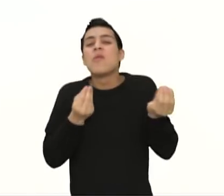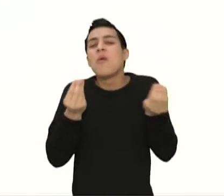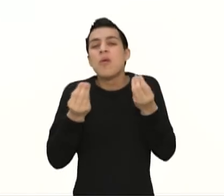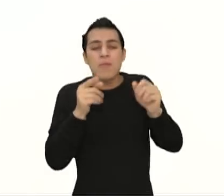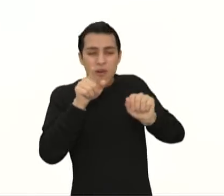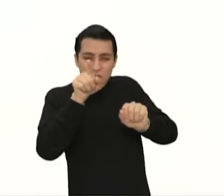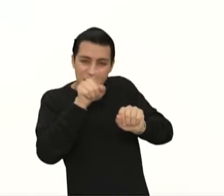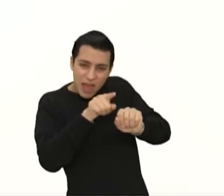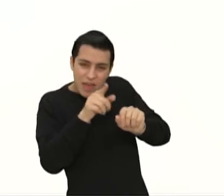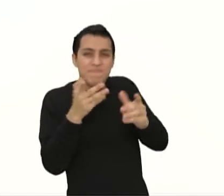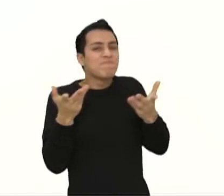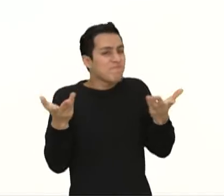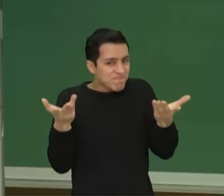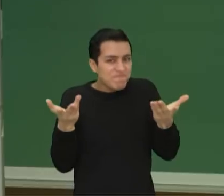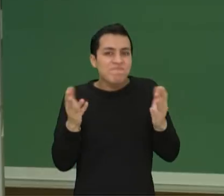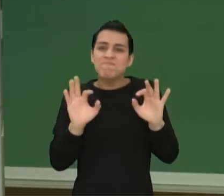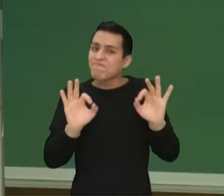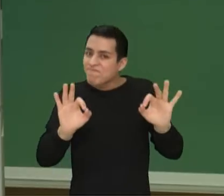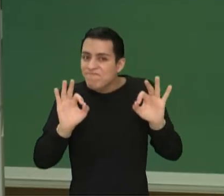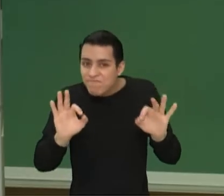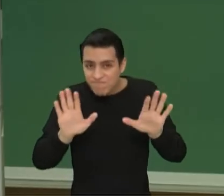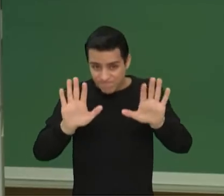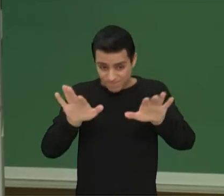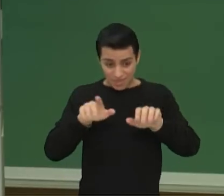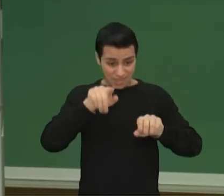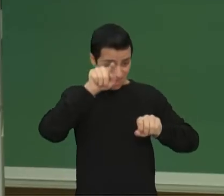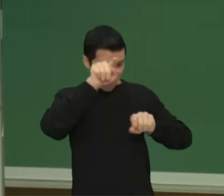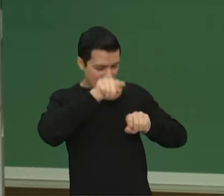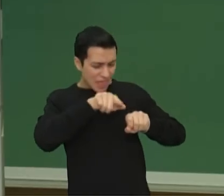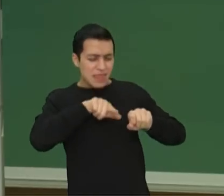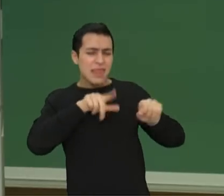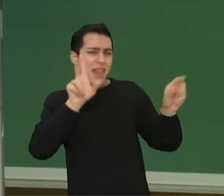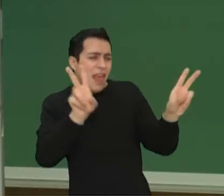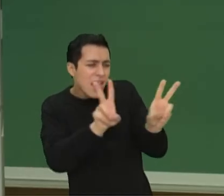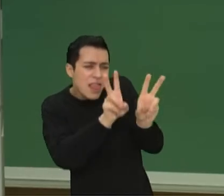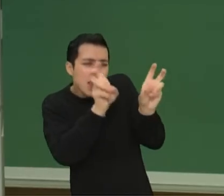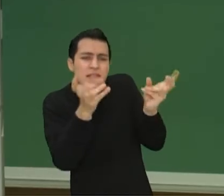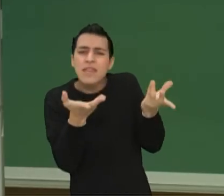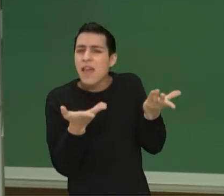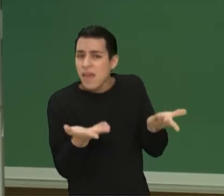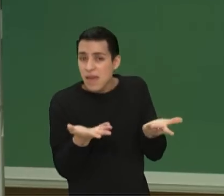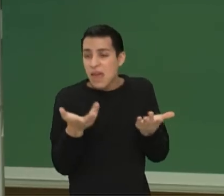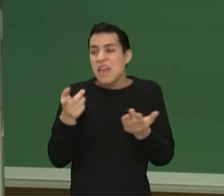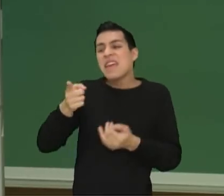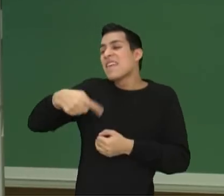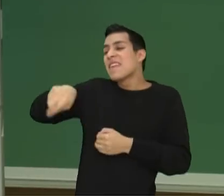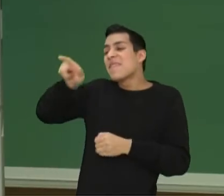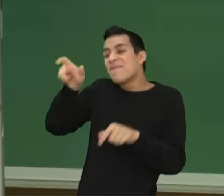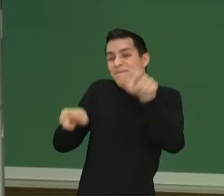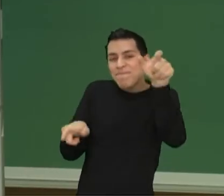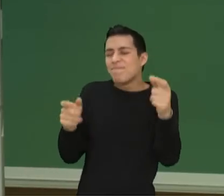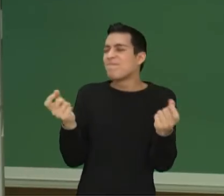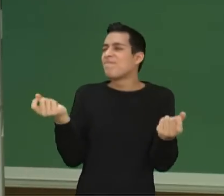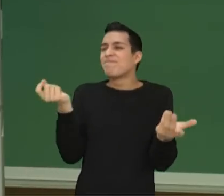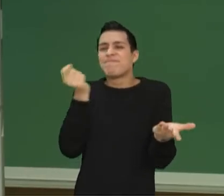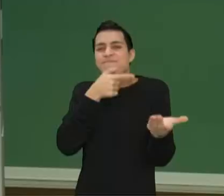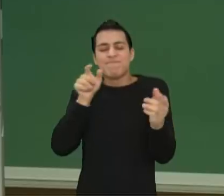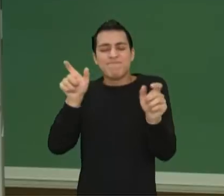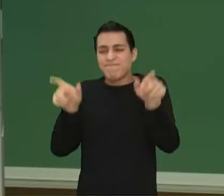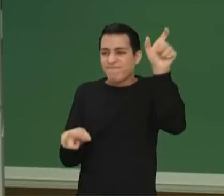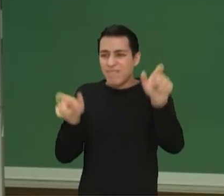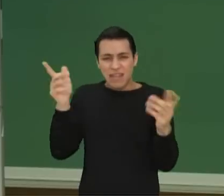crase. Justamente, a crase tem esse tema e os personagens são inusitados. A situação é